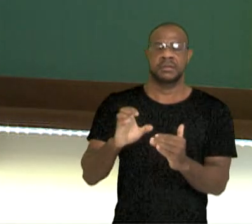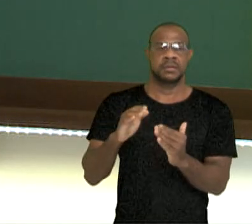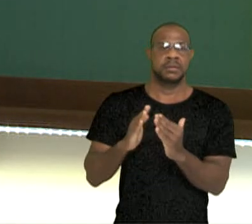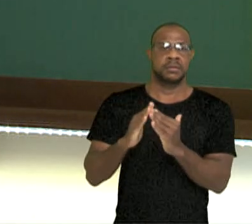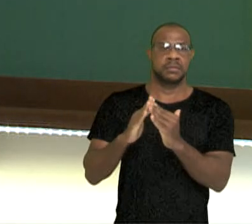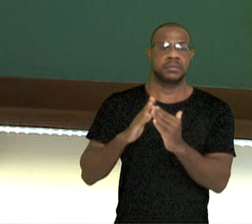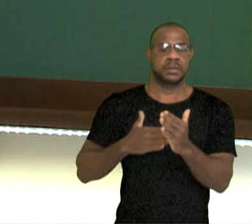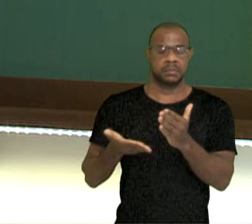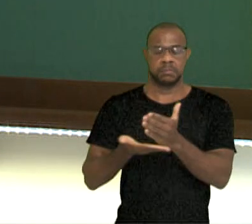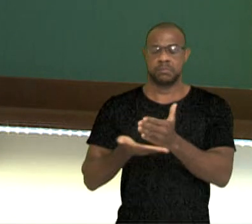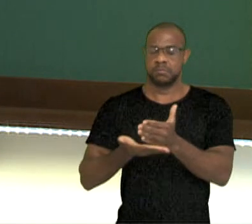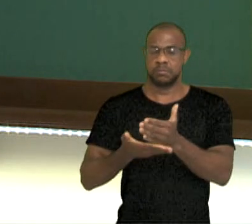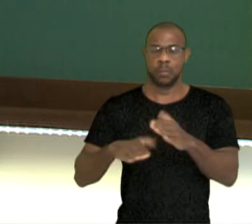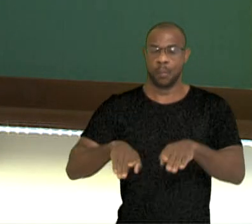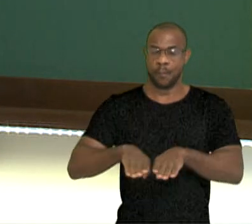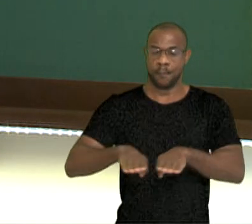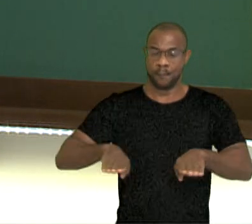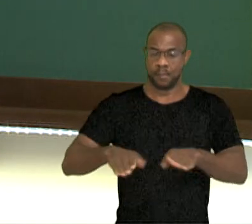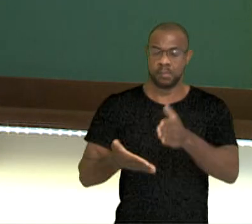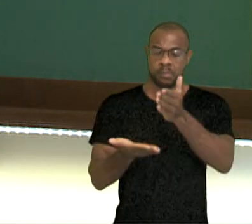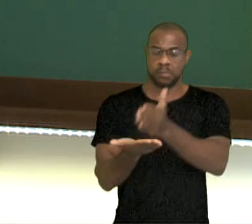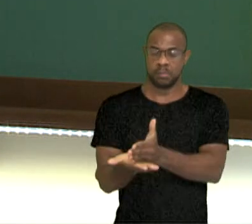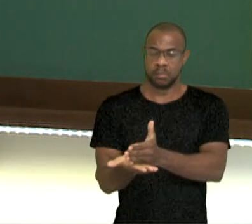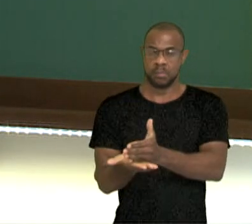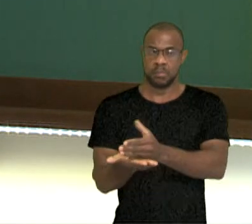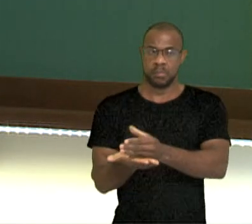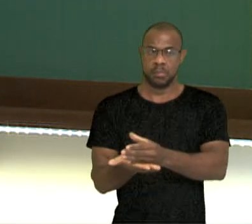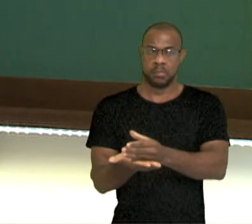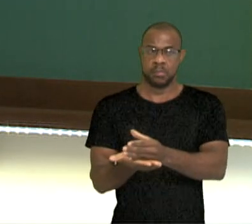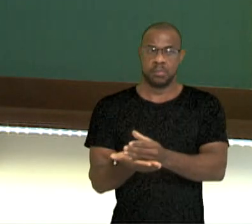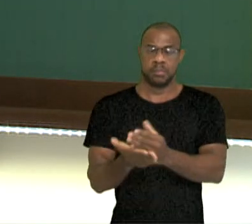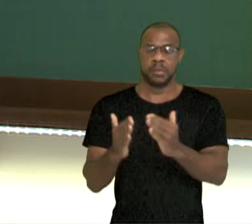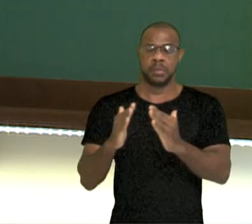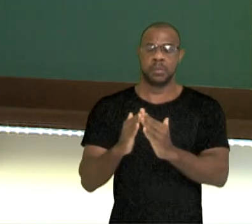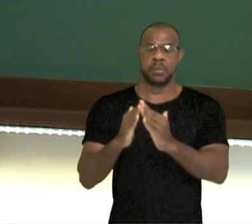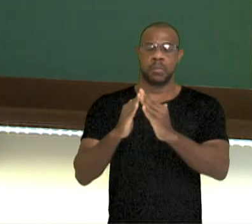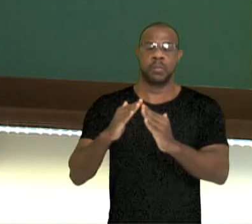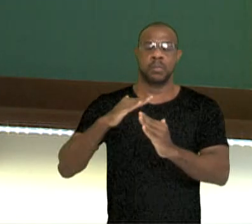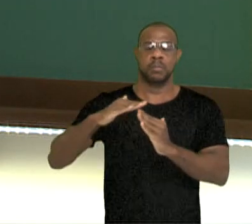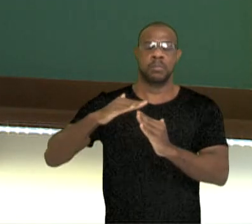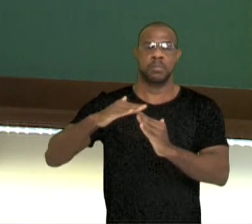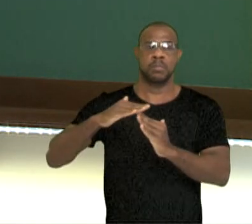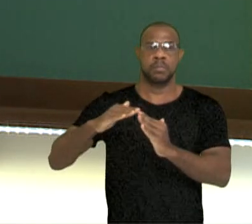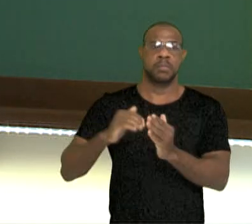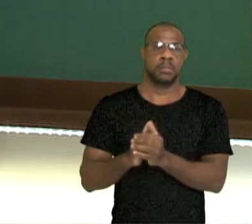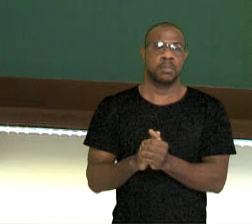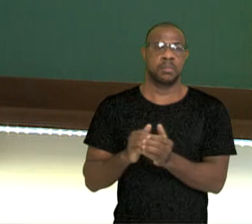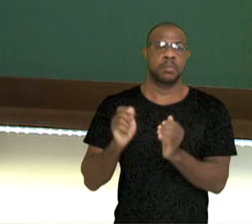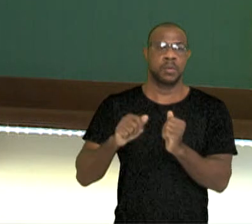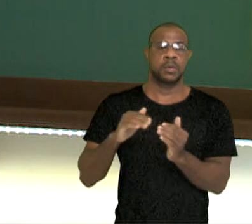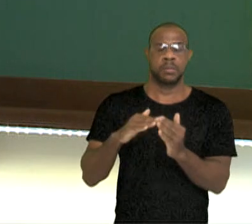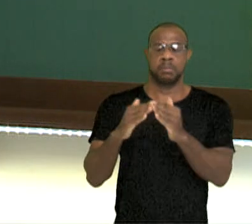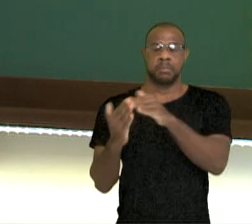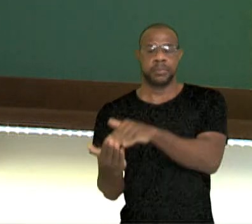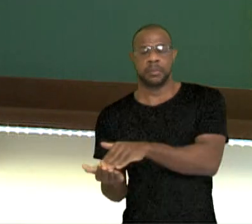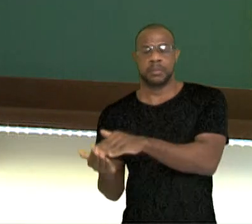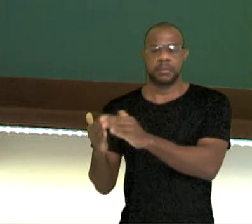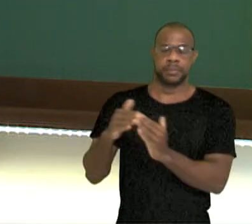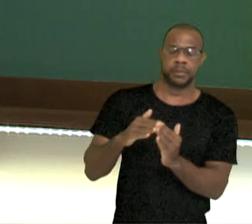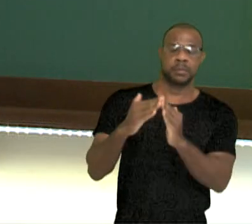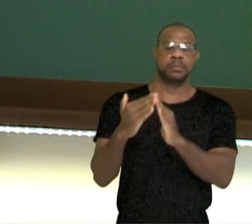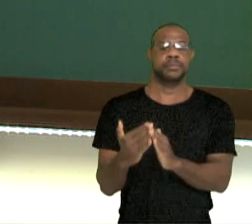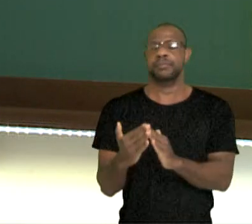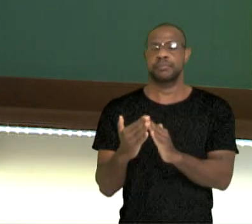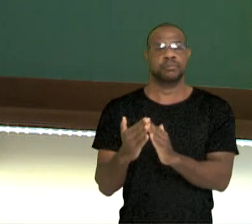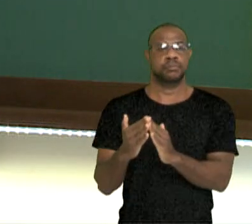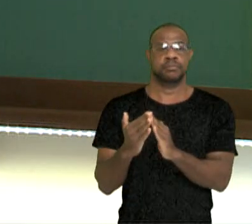né, que é o chão dela, onde eu apoio, e eu tenho essa ponta, né? Eu posso tombar ela, que continua tendo essa característica.